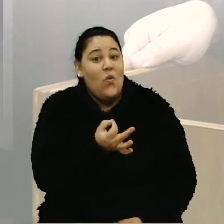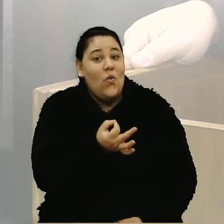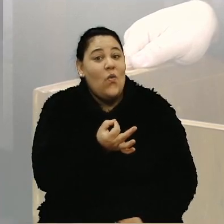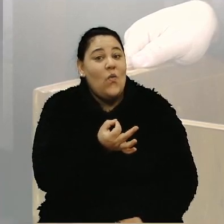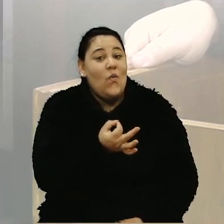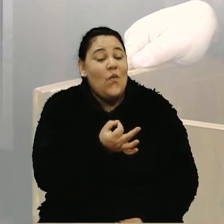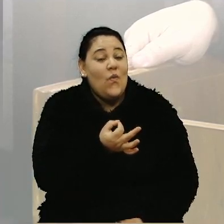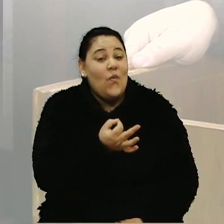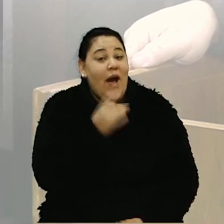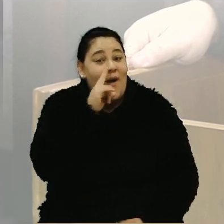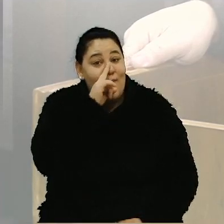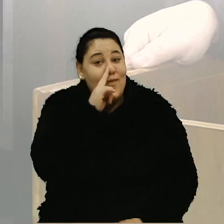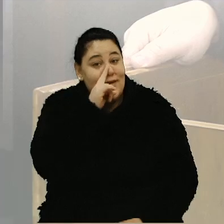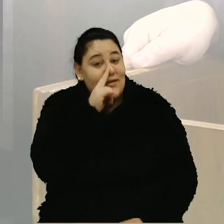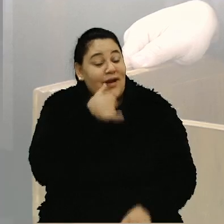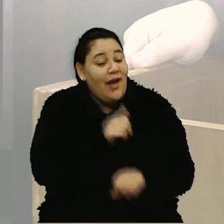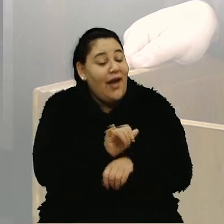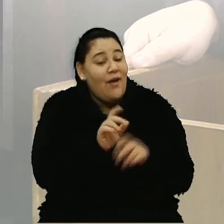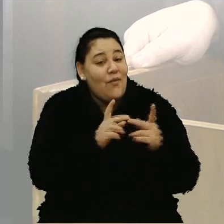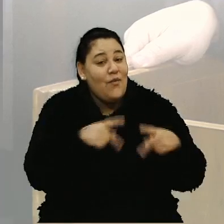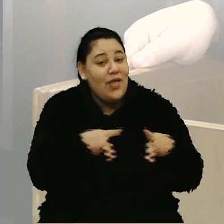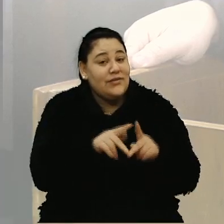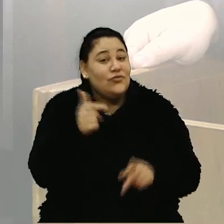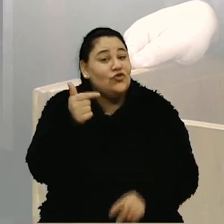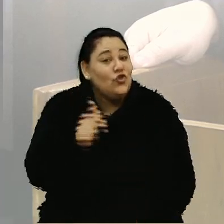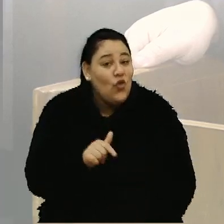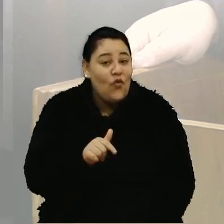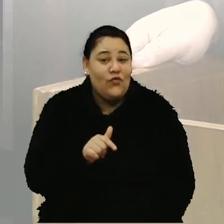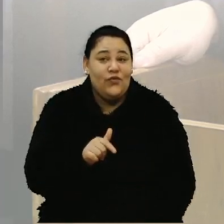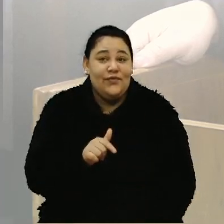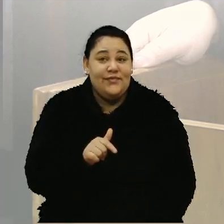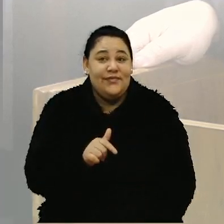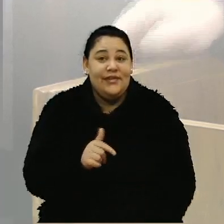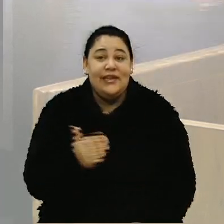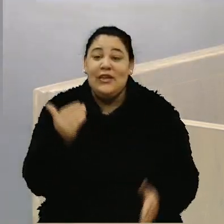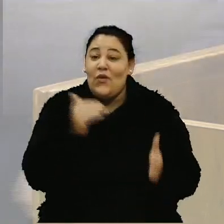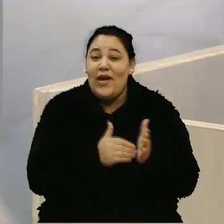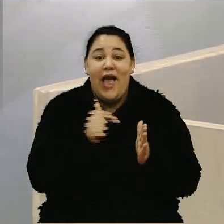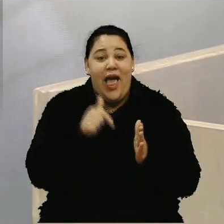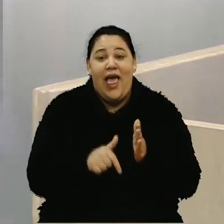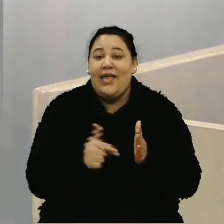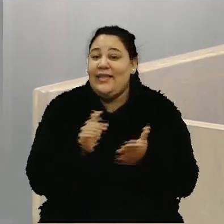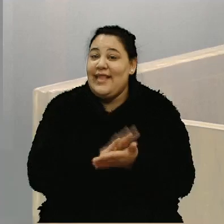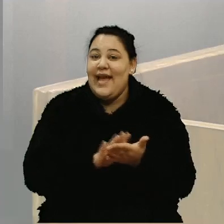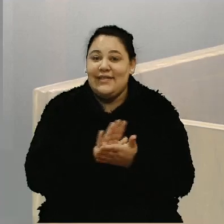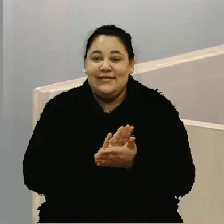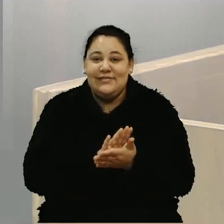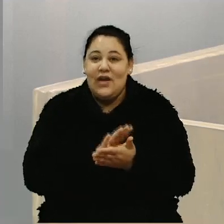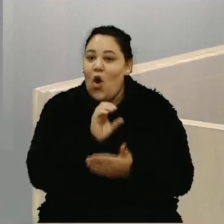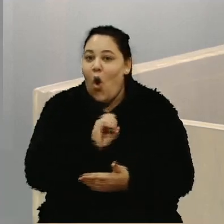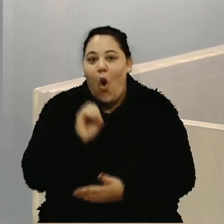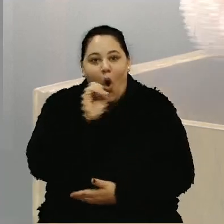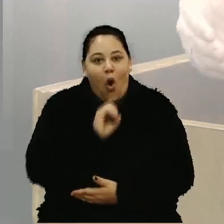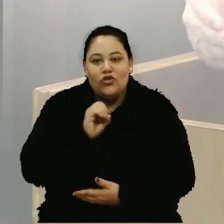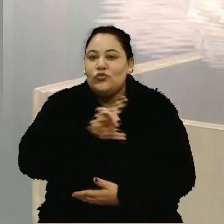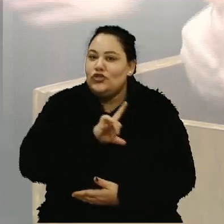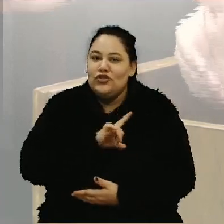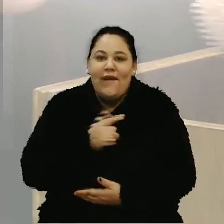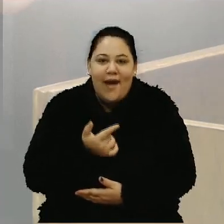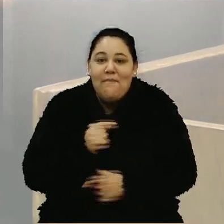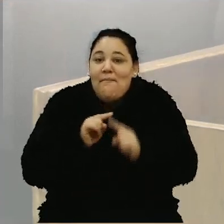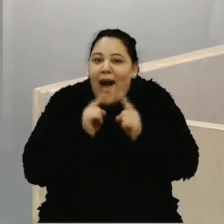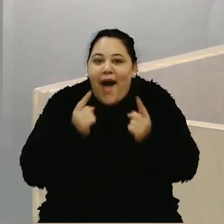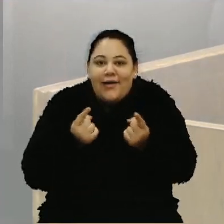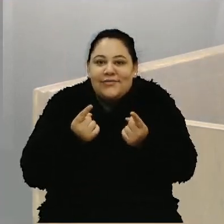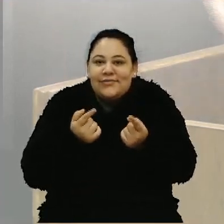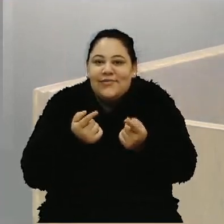mais uma vez e não venha. É ótimo se vier, é o que eu mais quero. Só que o problema é que a gente vê que quando vem os anúncios não